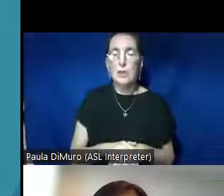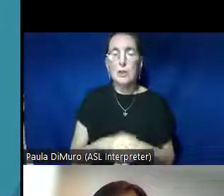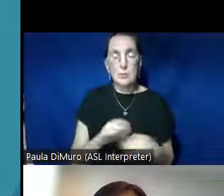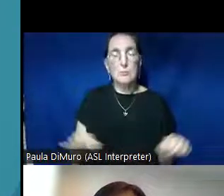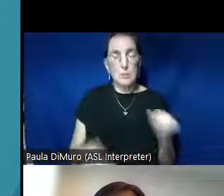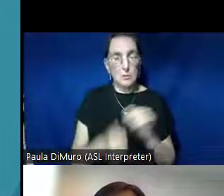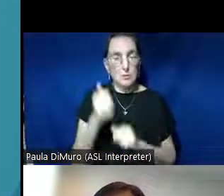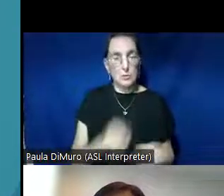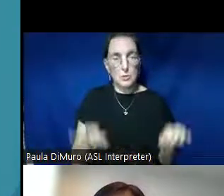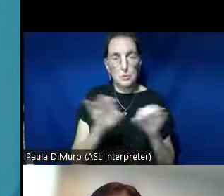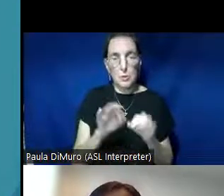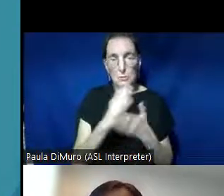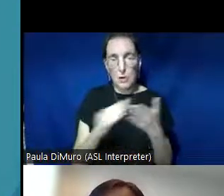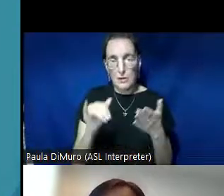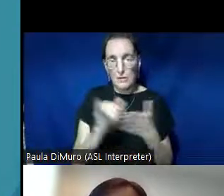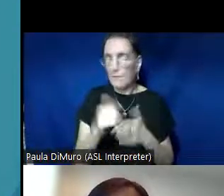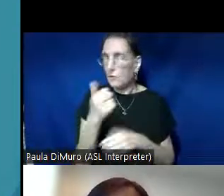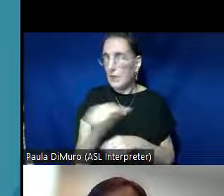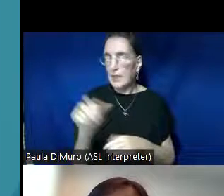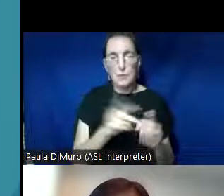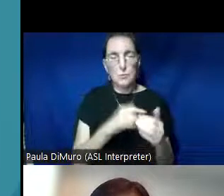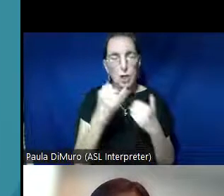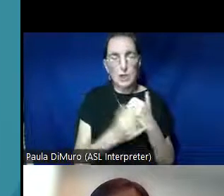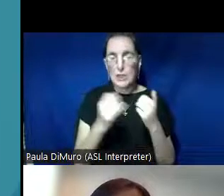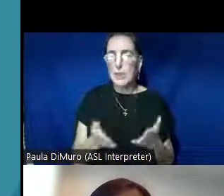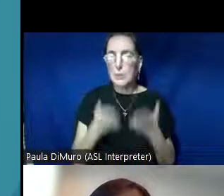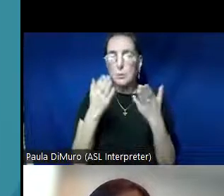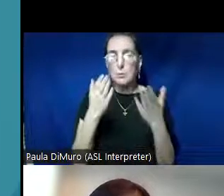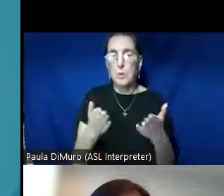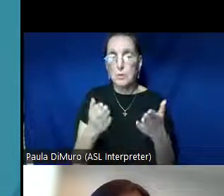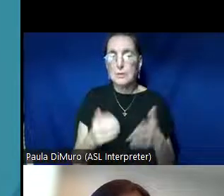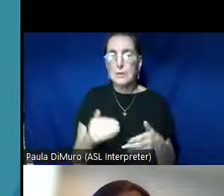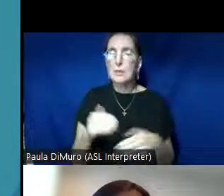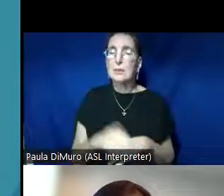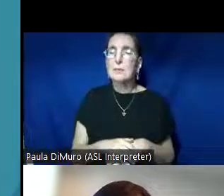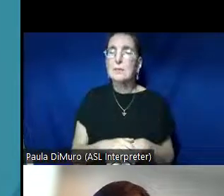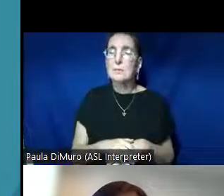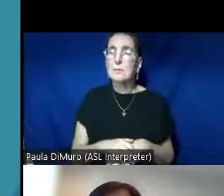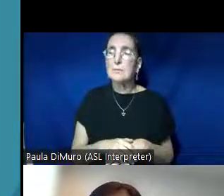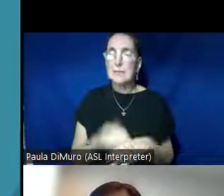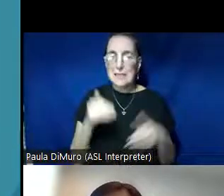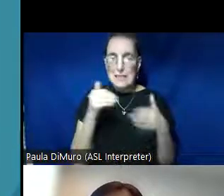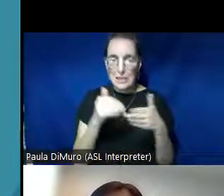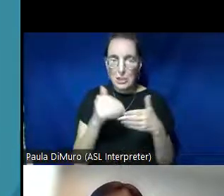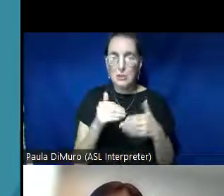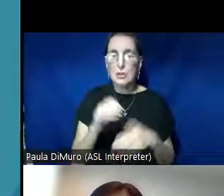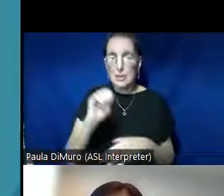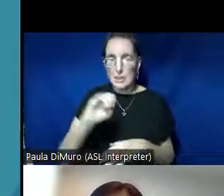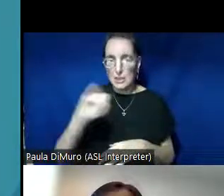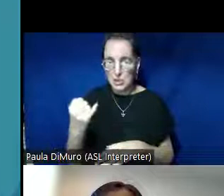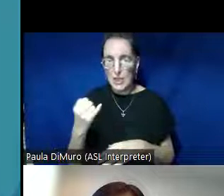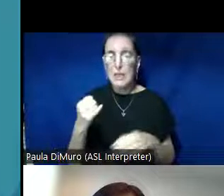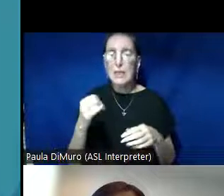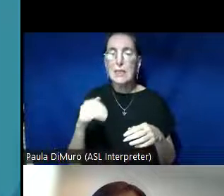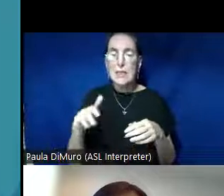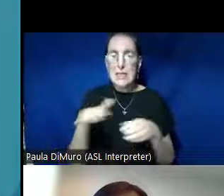o último ano, e que a componente-chave ali é que te requer relatórios